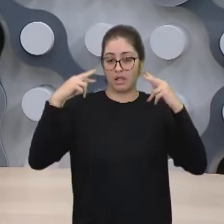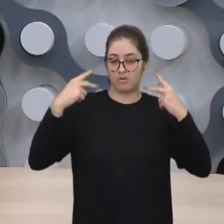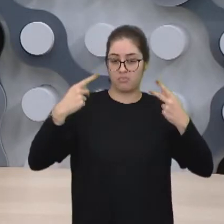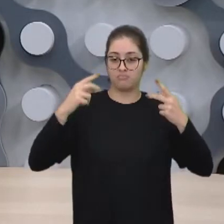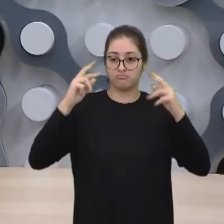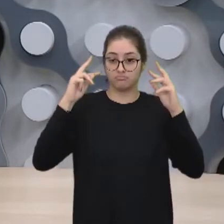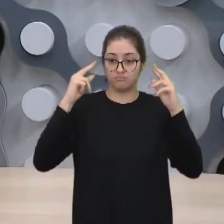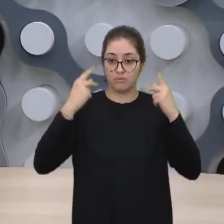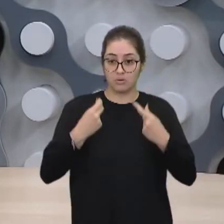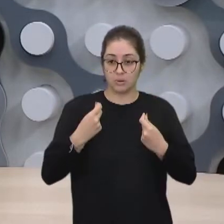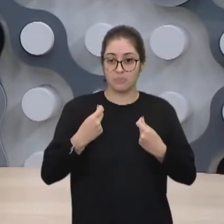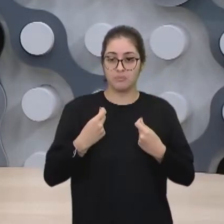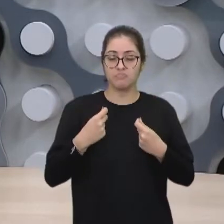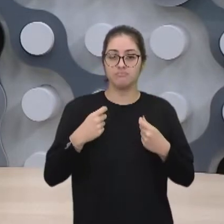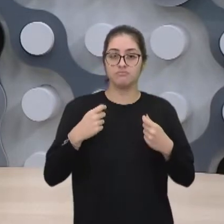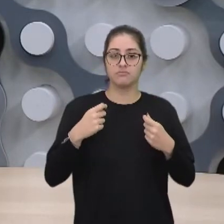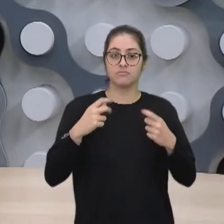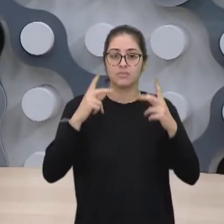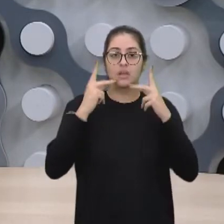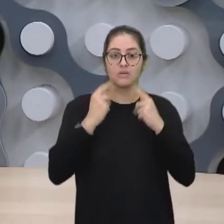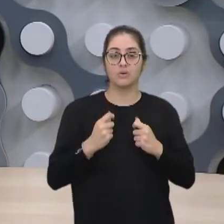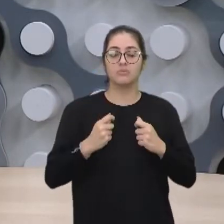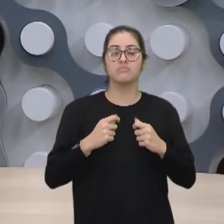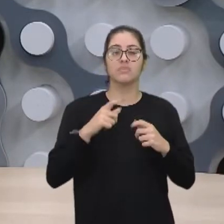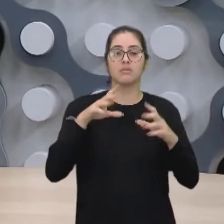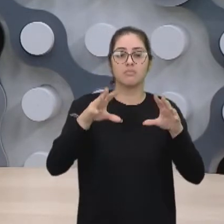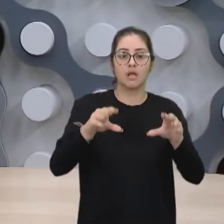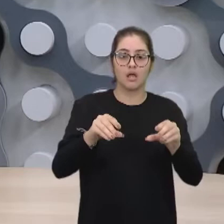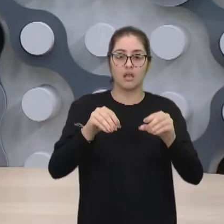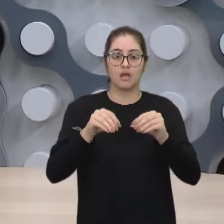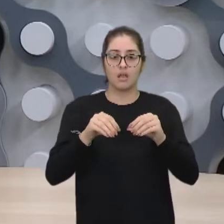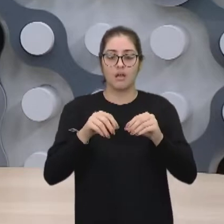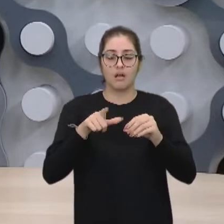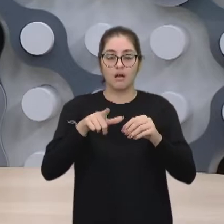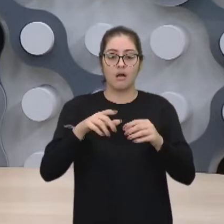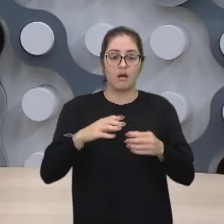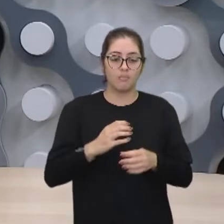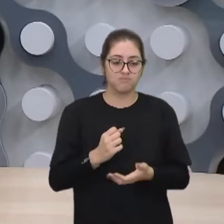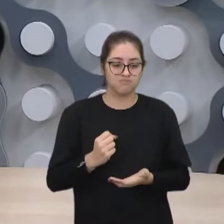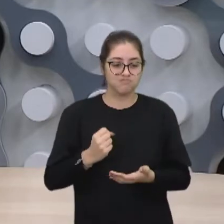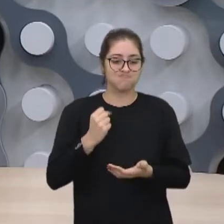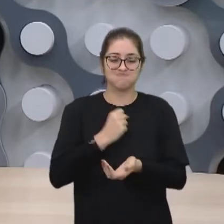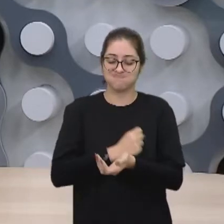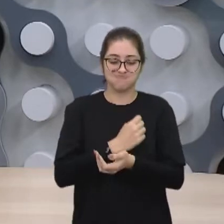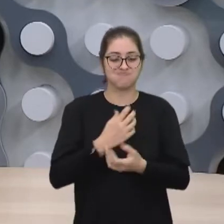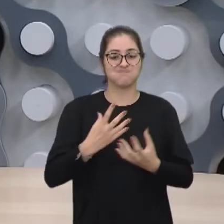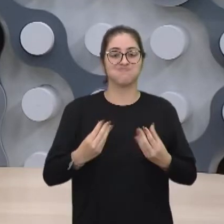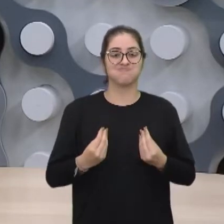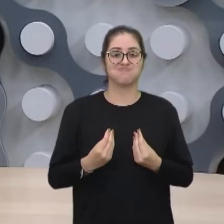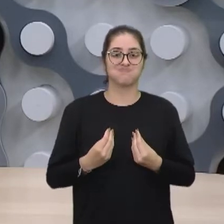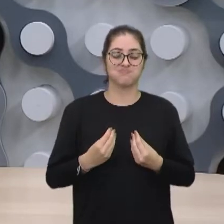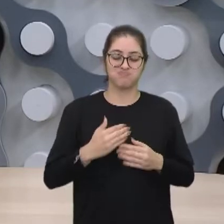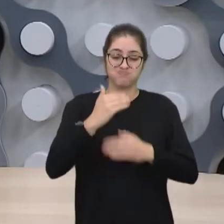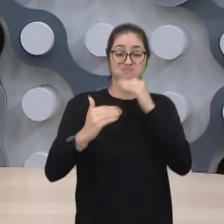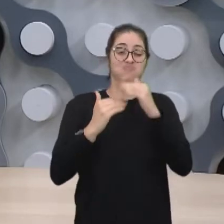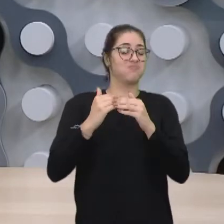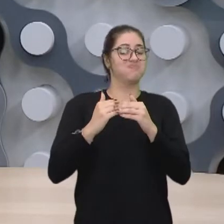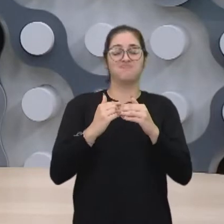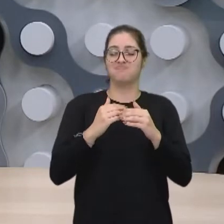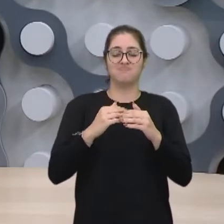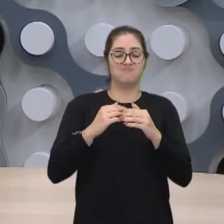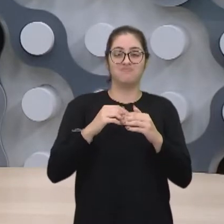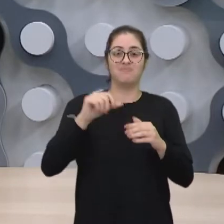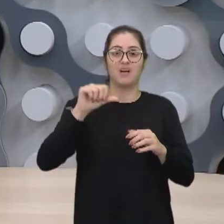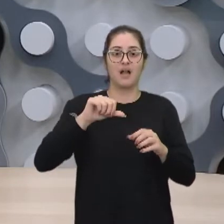aí da retirada de matéria-prima, existe um exagero, né, muitas vezes, né, e aí acaba se retirando